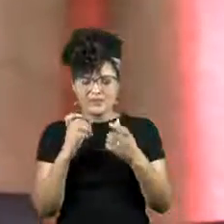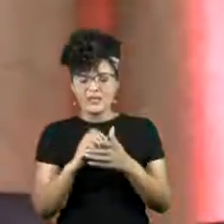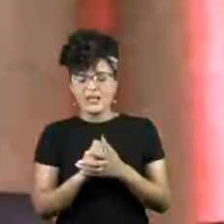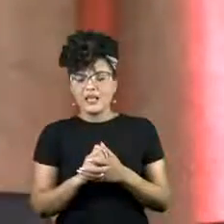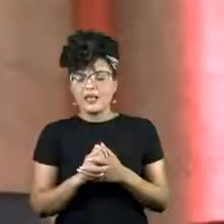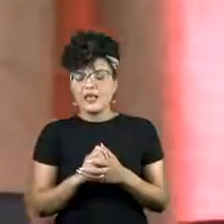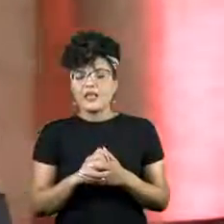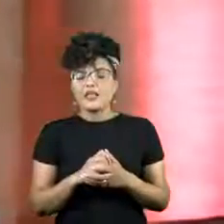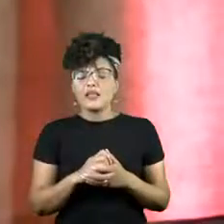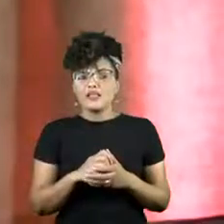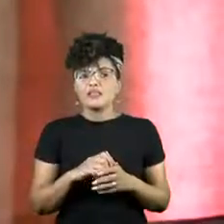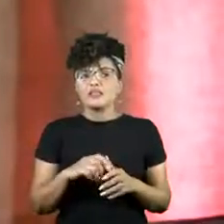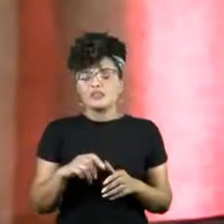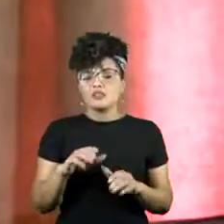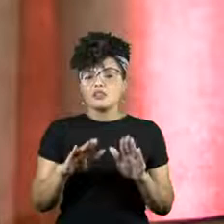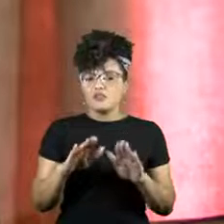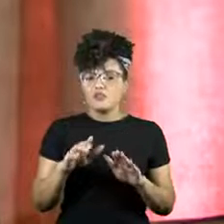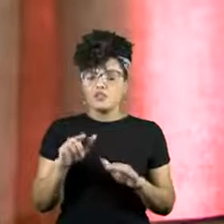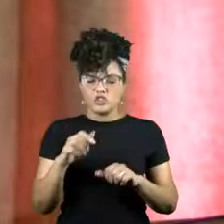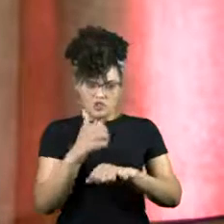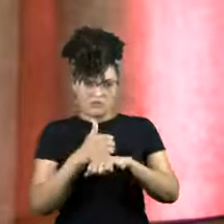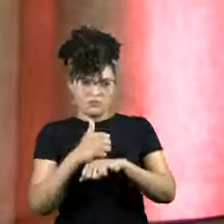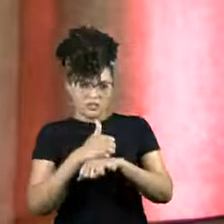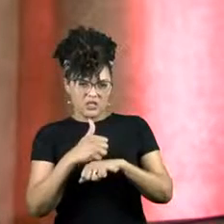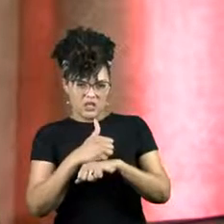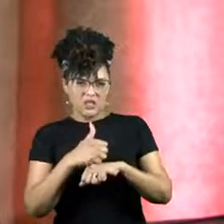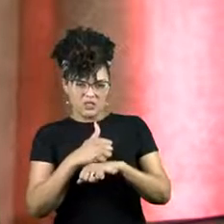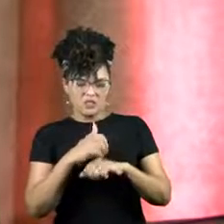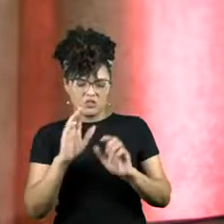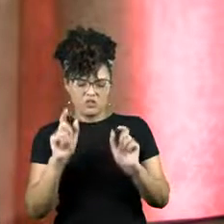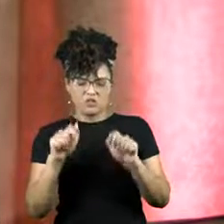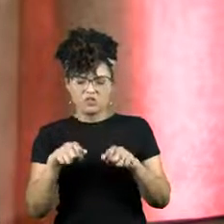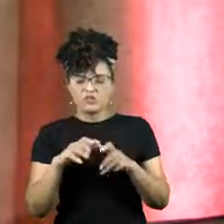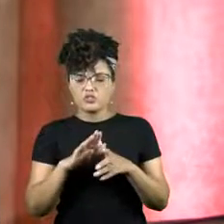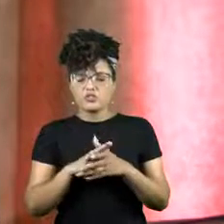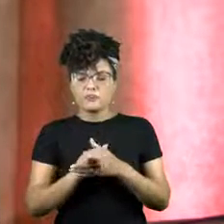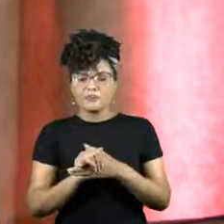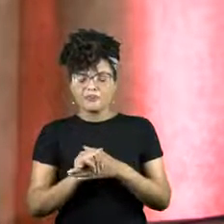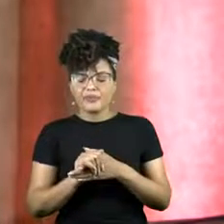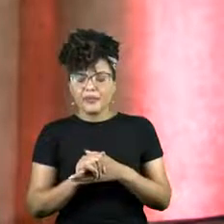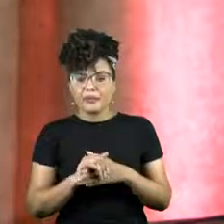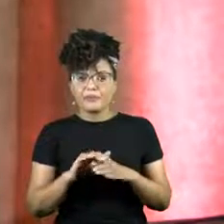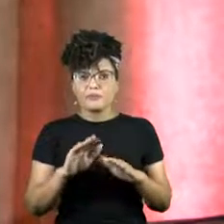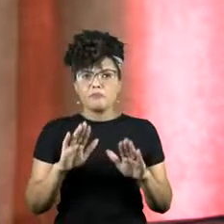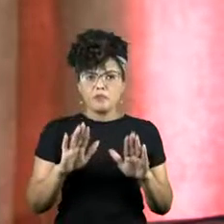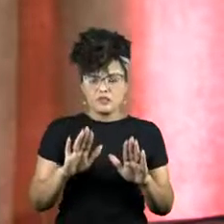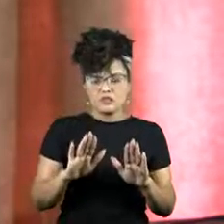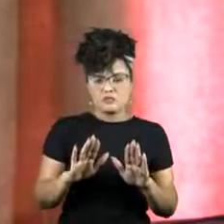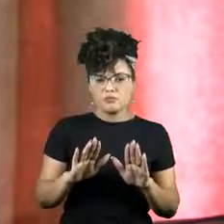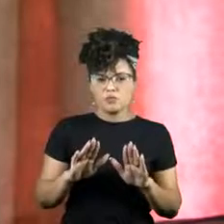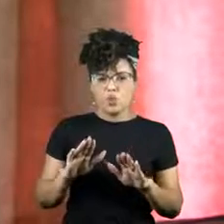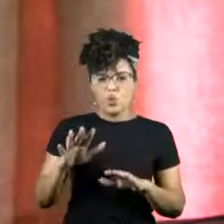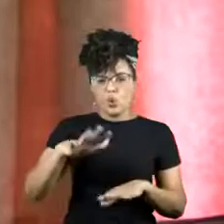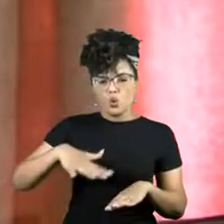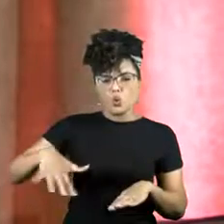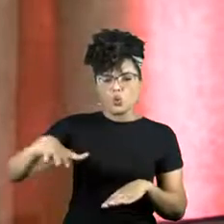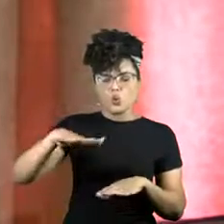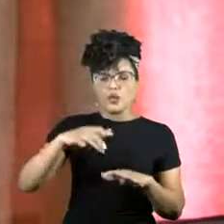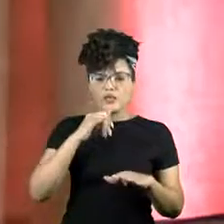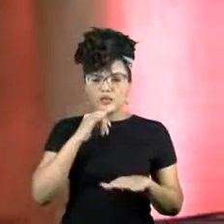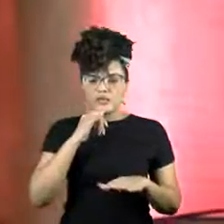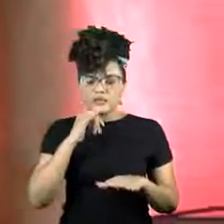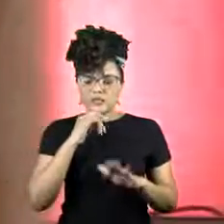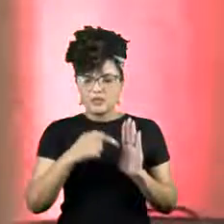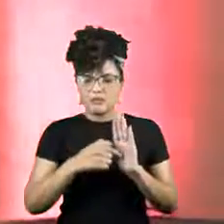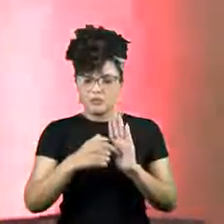profissional. Muitos profissionais perguntam isso. Tá? Por mais que eu tenha mostrado aqui exemplo de obras, por mais que eu tenha mostrado aqui exemplos que fazem